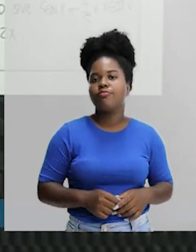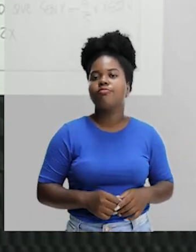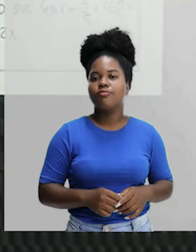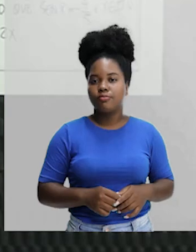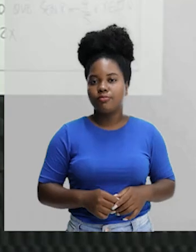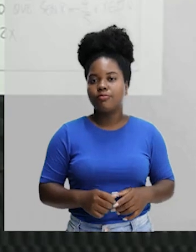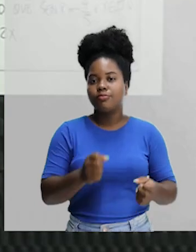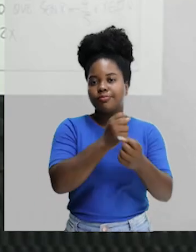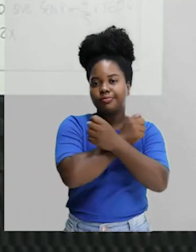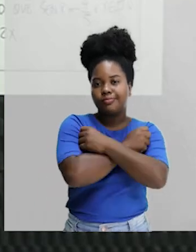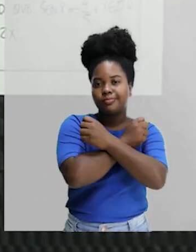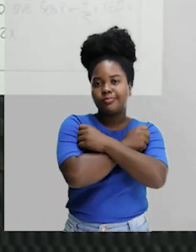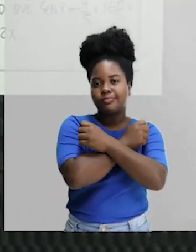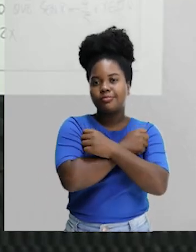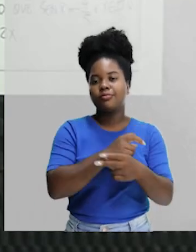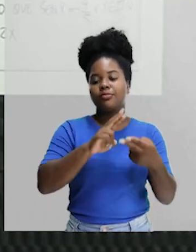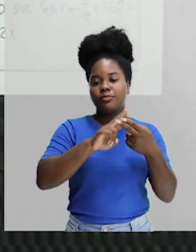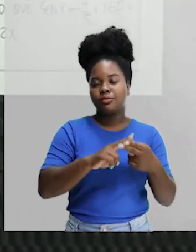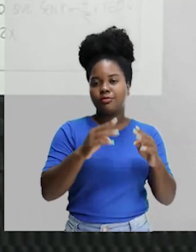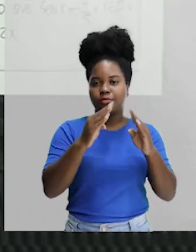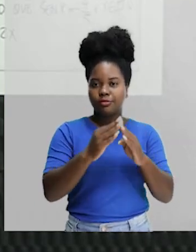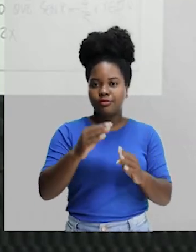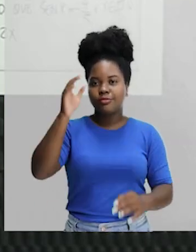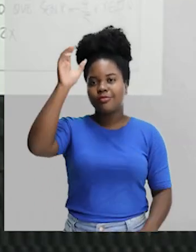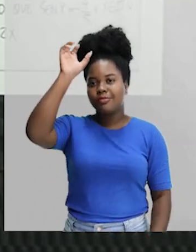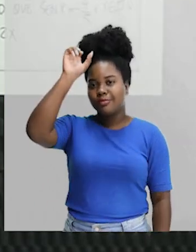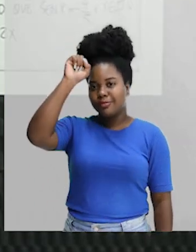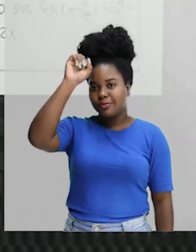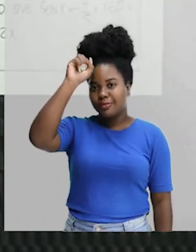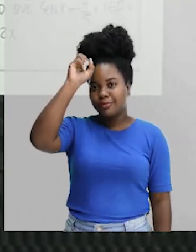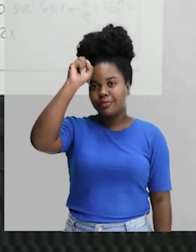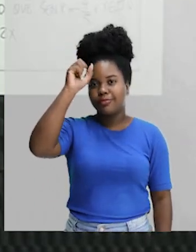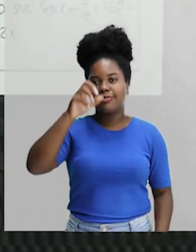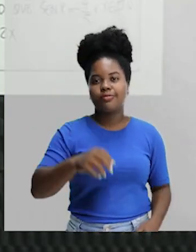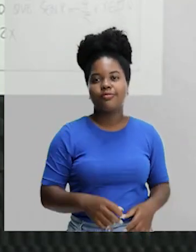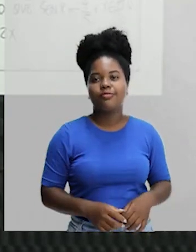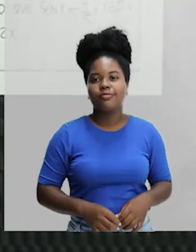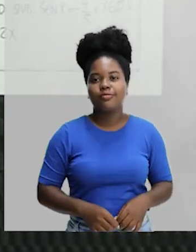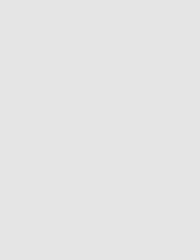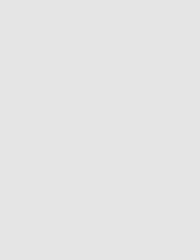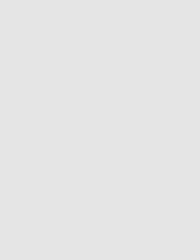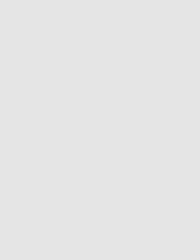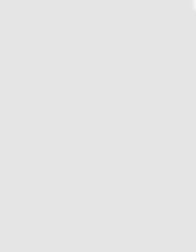Beleza, turminha? Então, um abraço a todos, já sabe, né? Hashtag fica em casa, aprendendo.